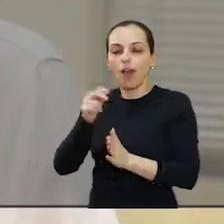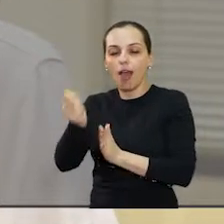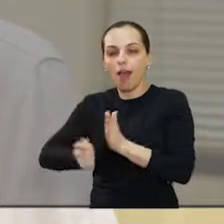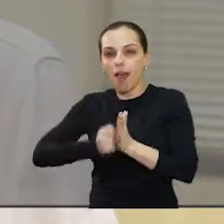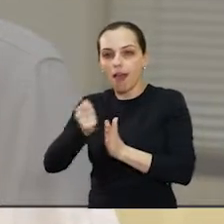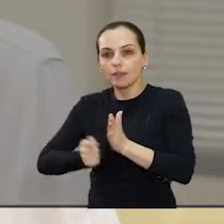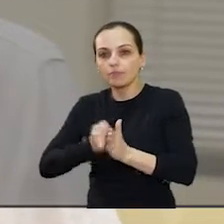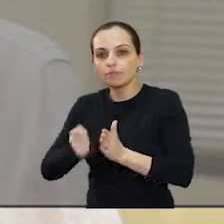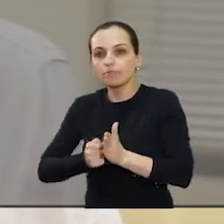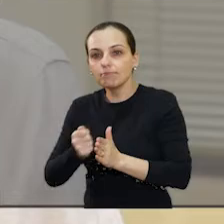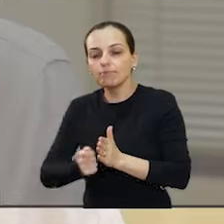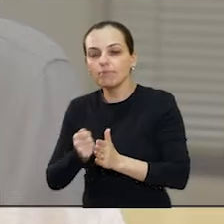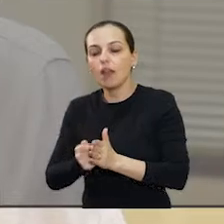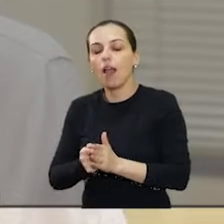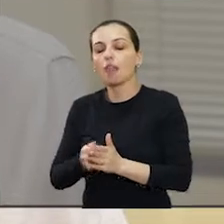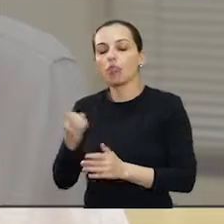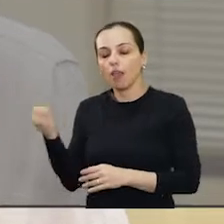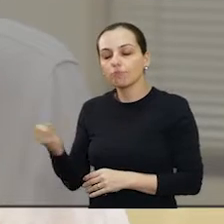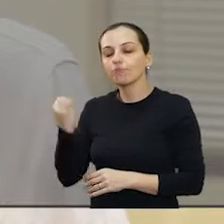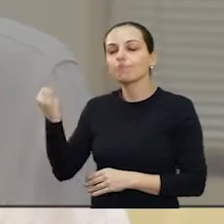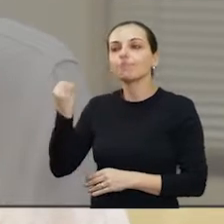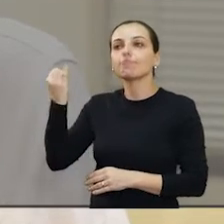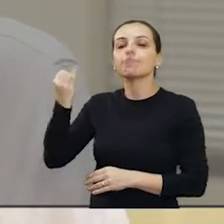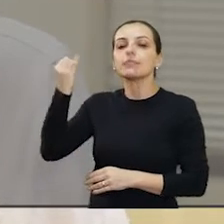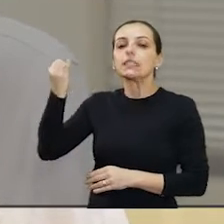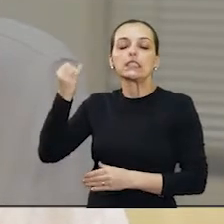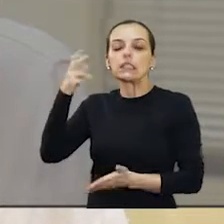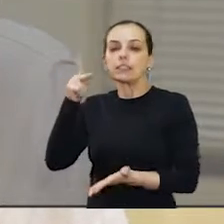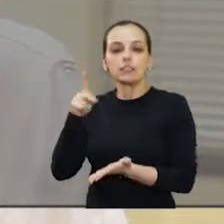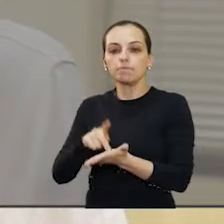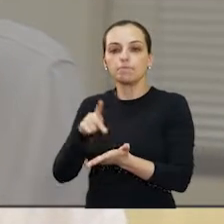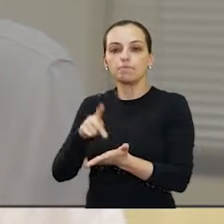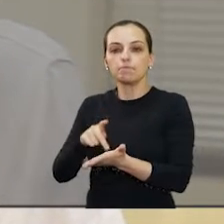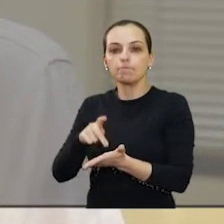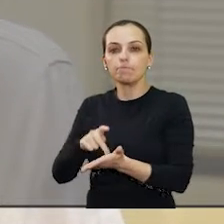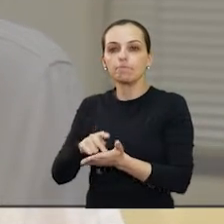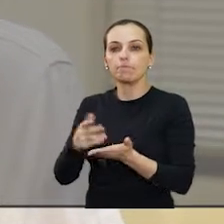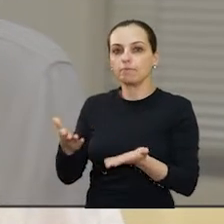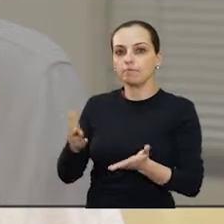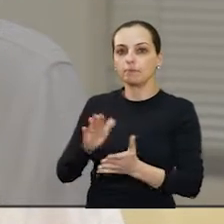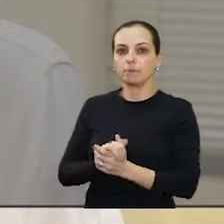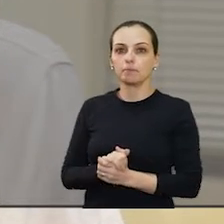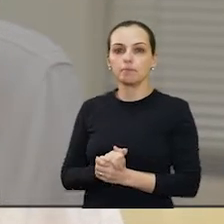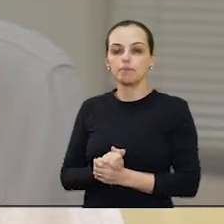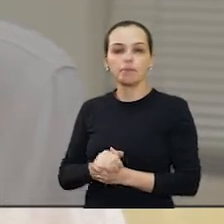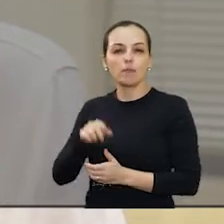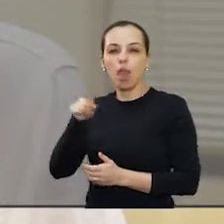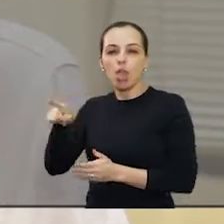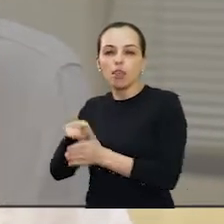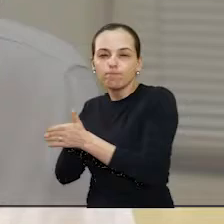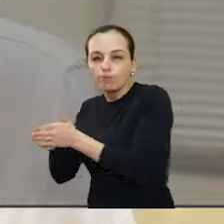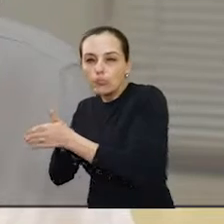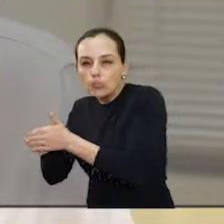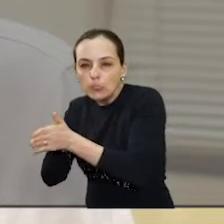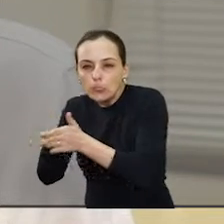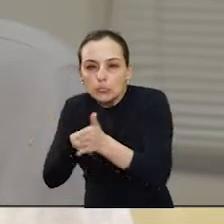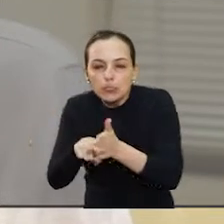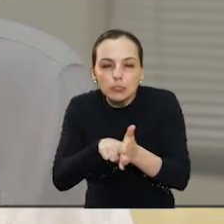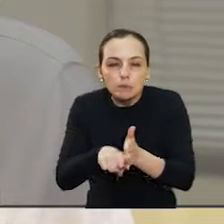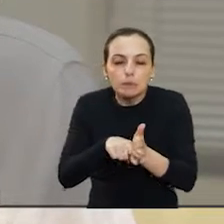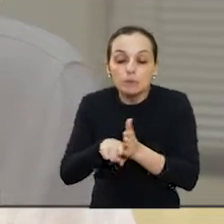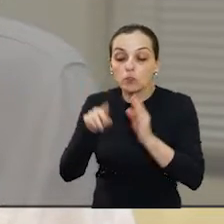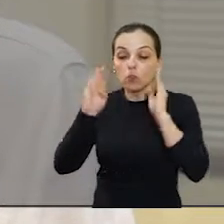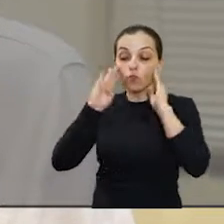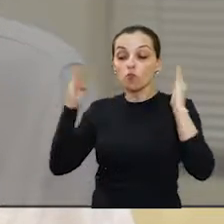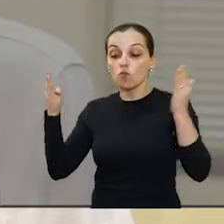percorreu a sua trajetória profissional. E eu acho que engrandeceu, inclusive, não só a trajetória